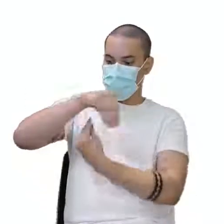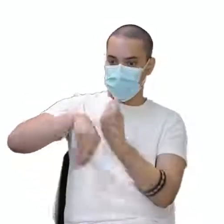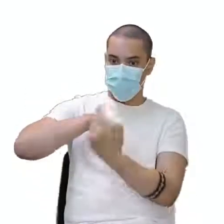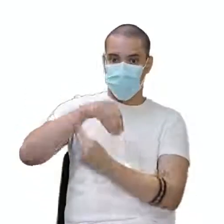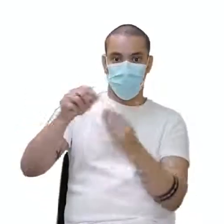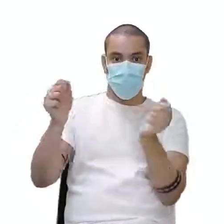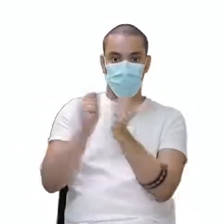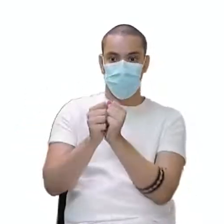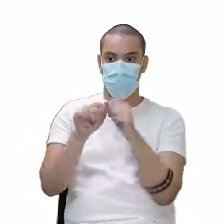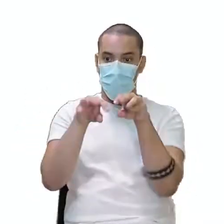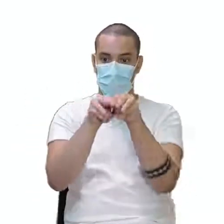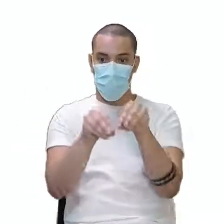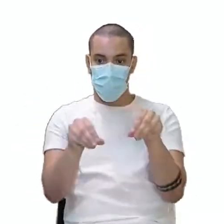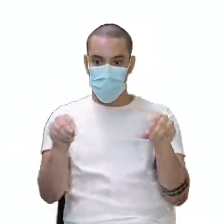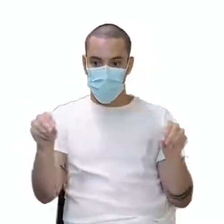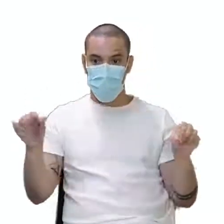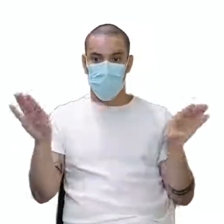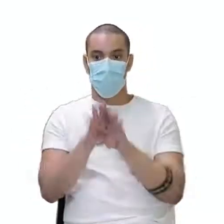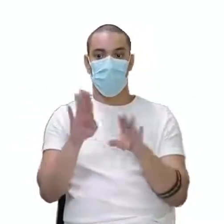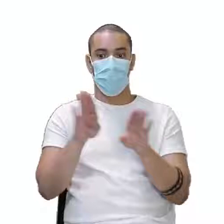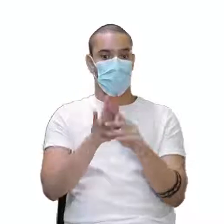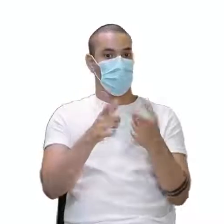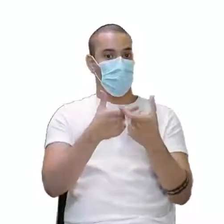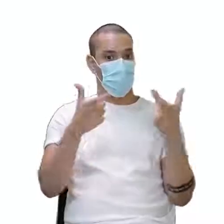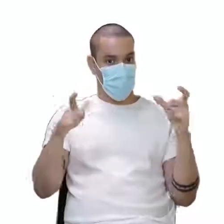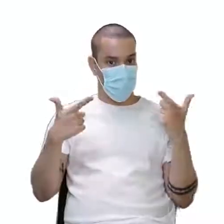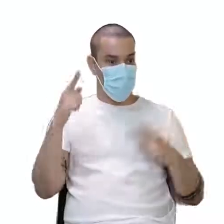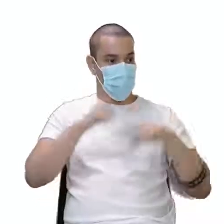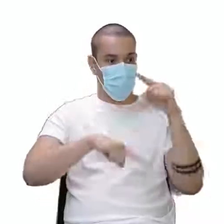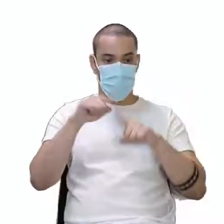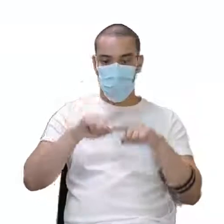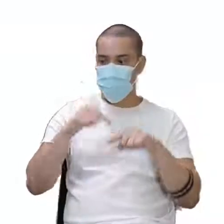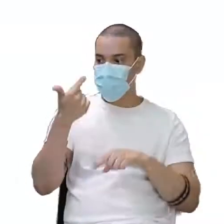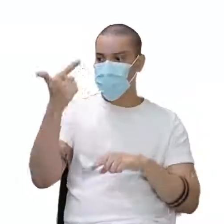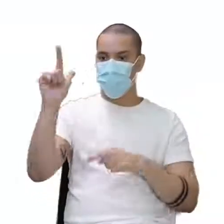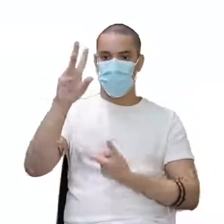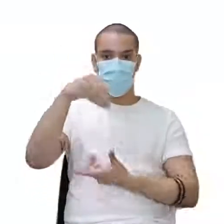estar dissolvendo grande parte dos elementos